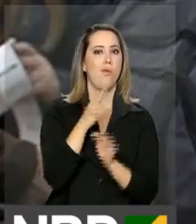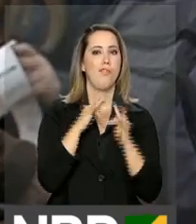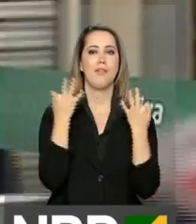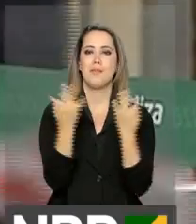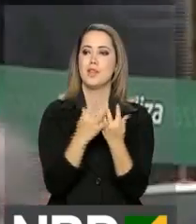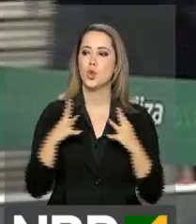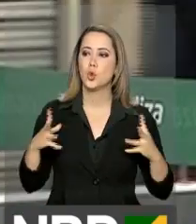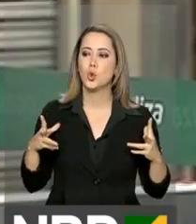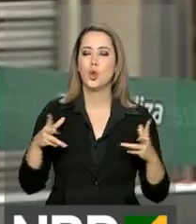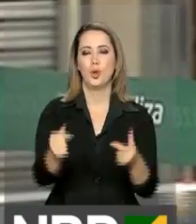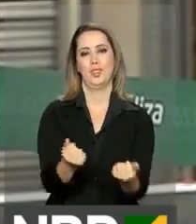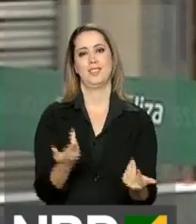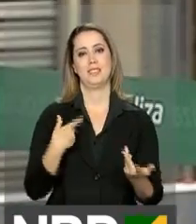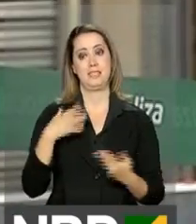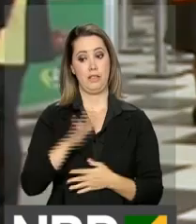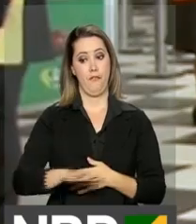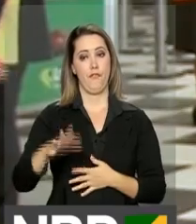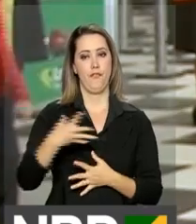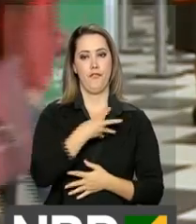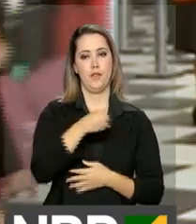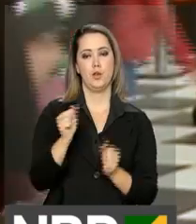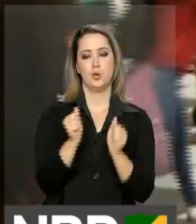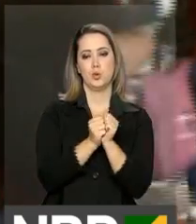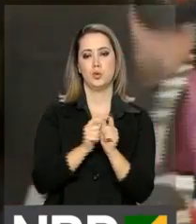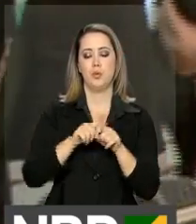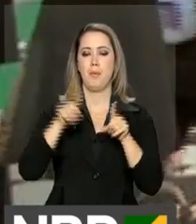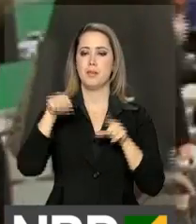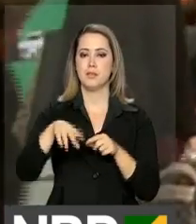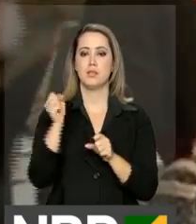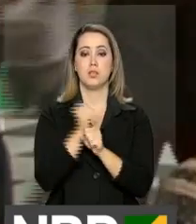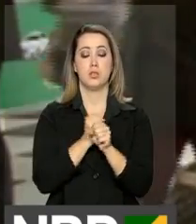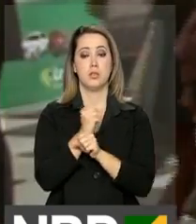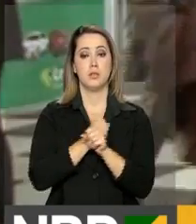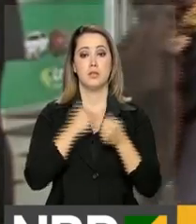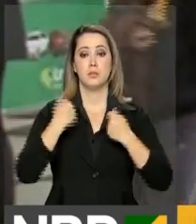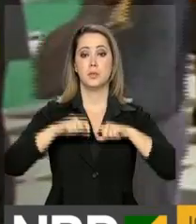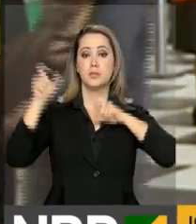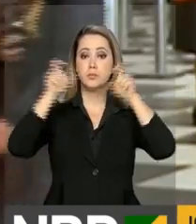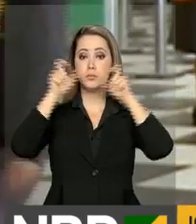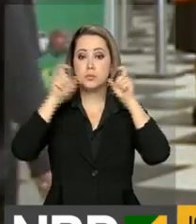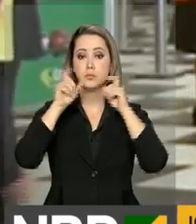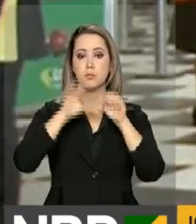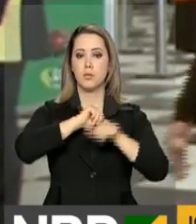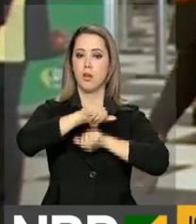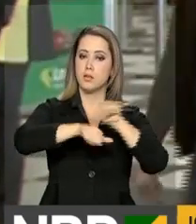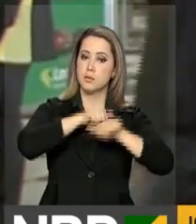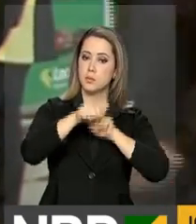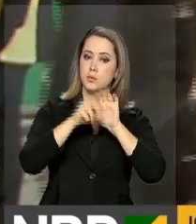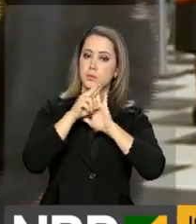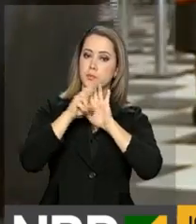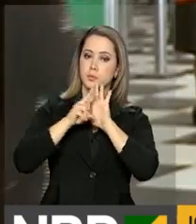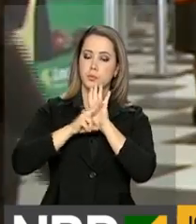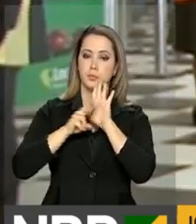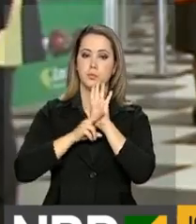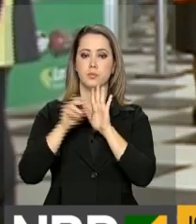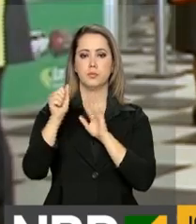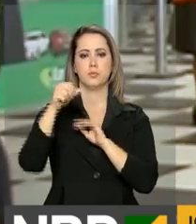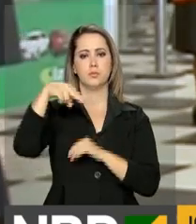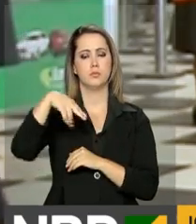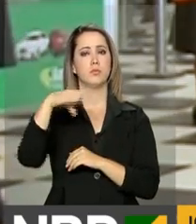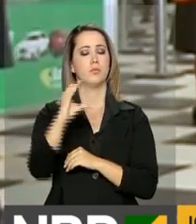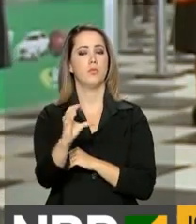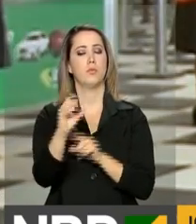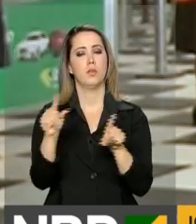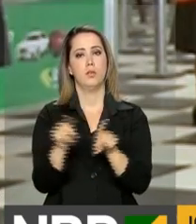principalmente com os filhos mas este ano os passageiros devem ficar atentos às mudanças nas normas do transporte aéreo